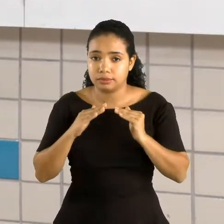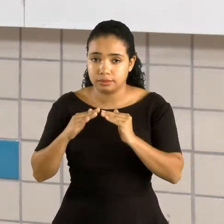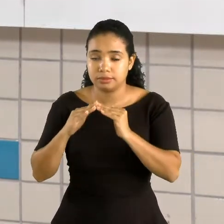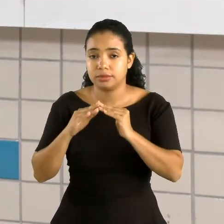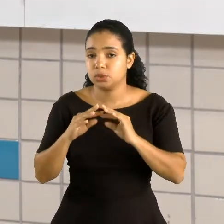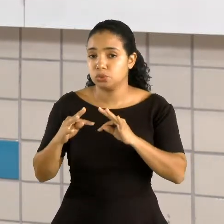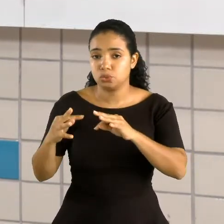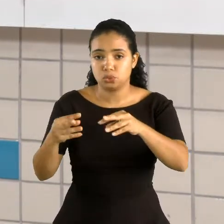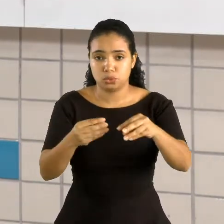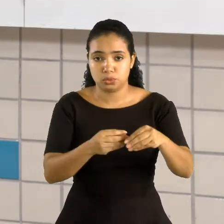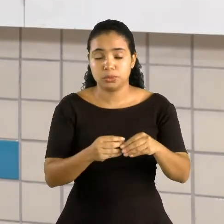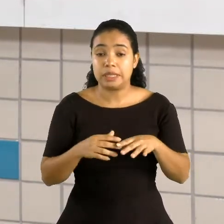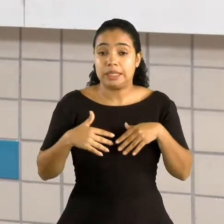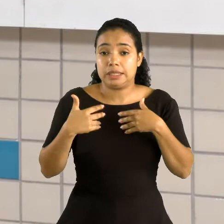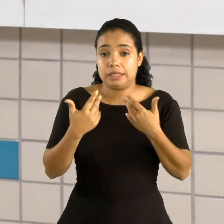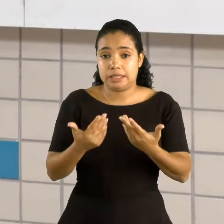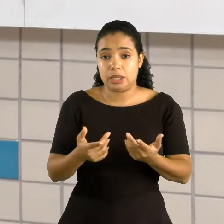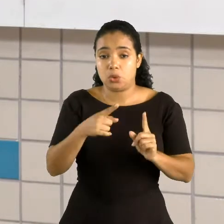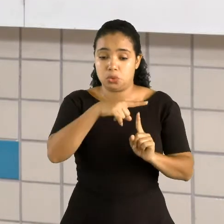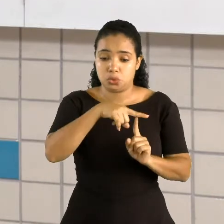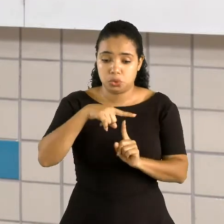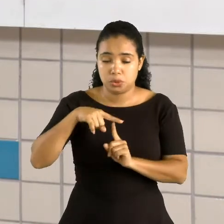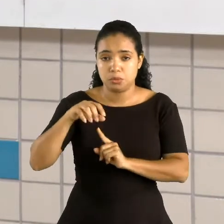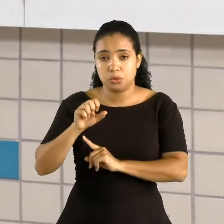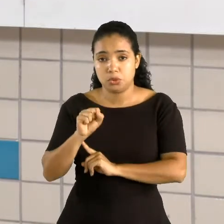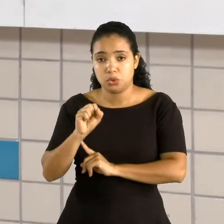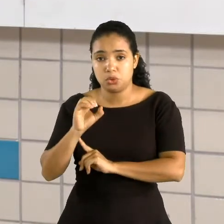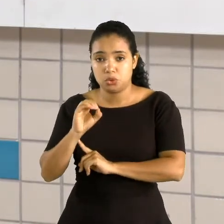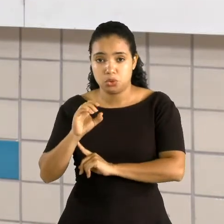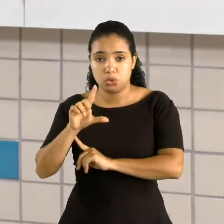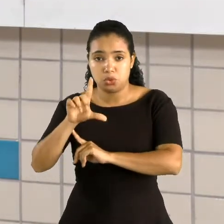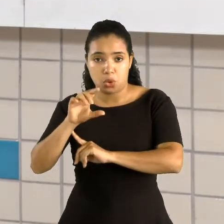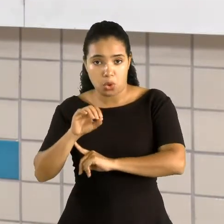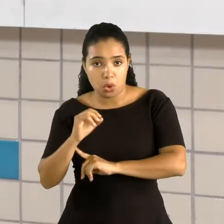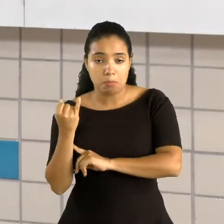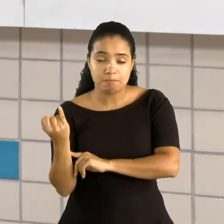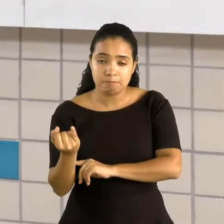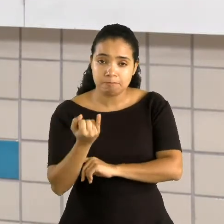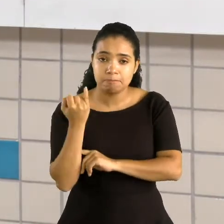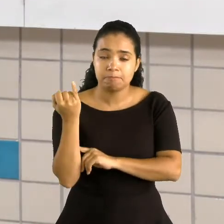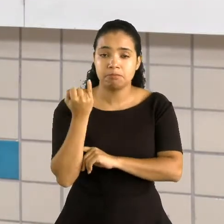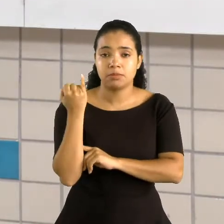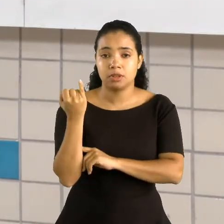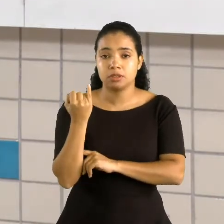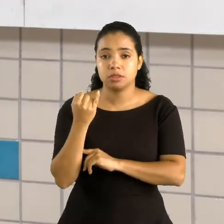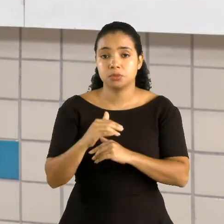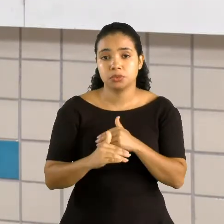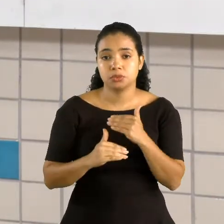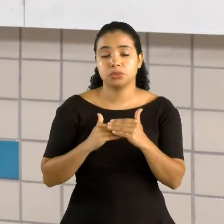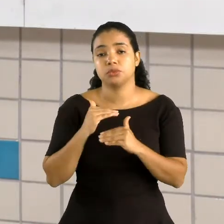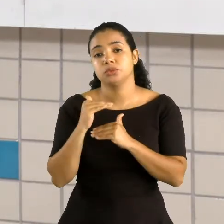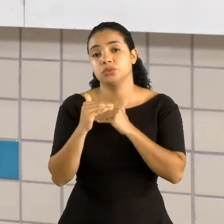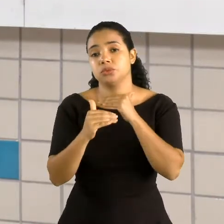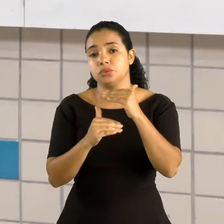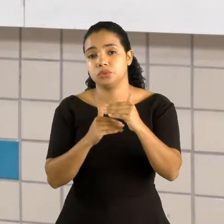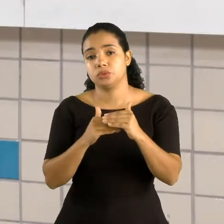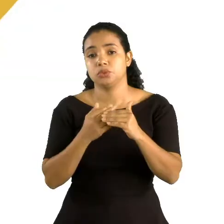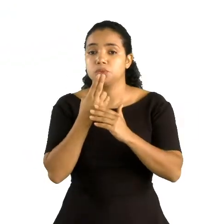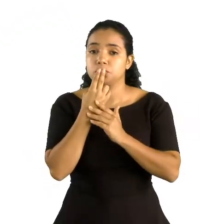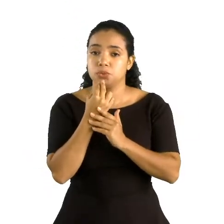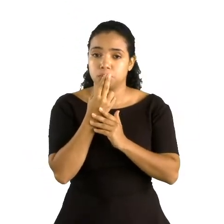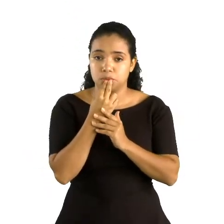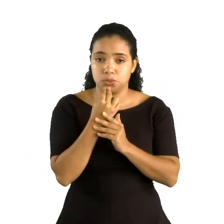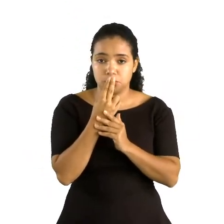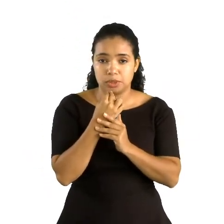mais. Então, assim, os tipos de solo, eles também são muito importantes também para o desenvolvimento dos nutrientes,